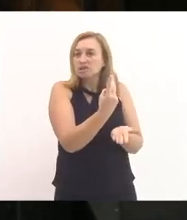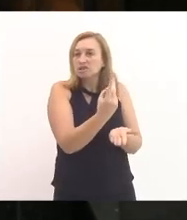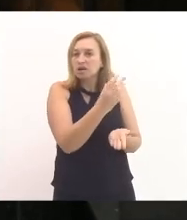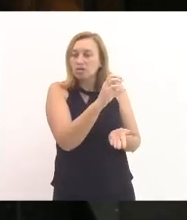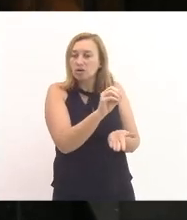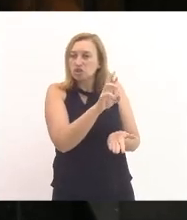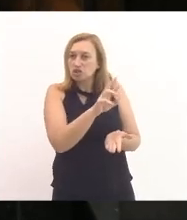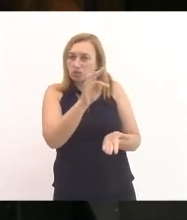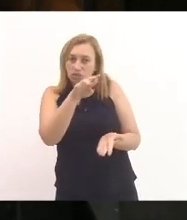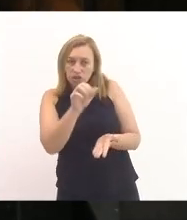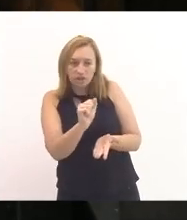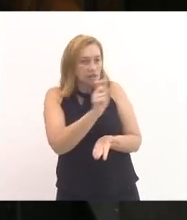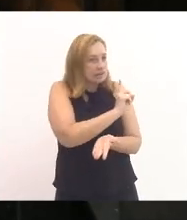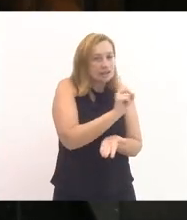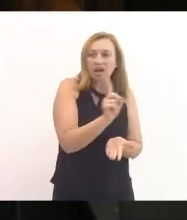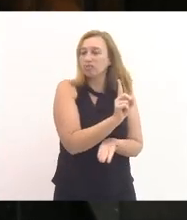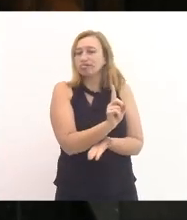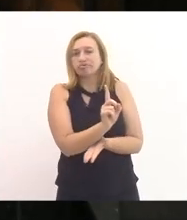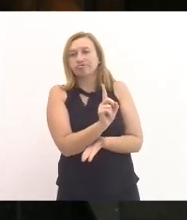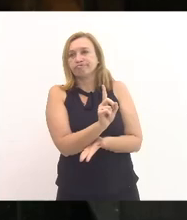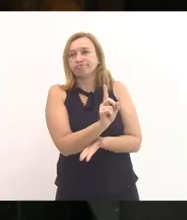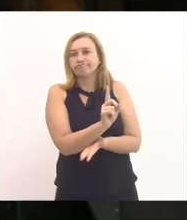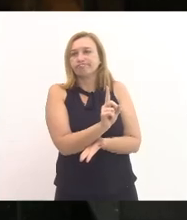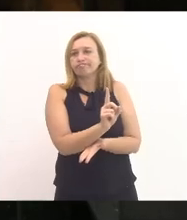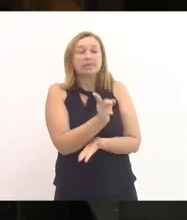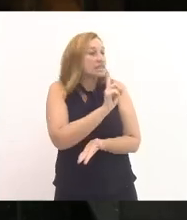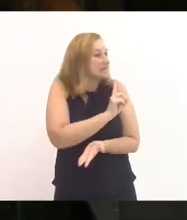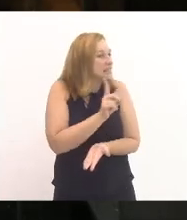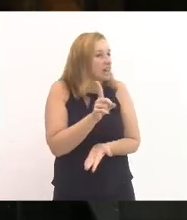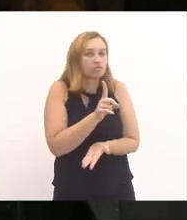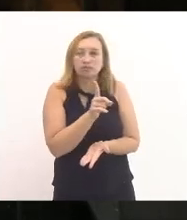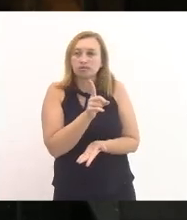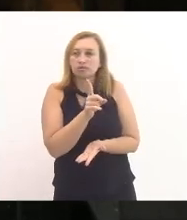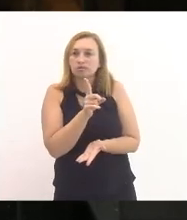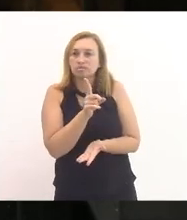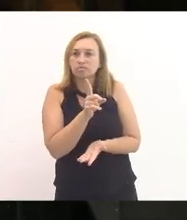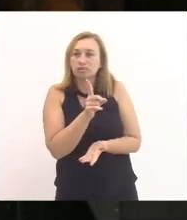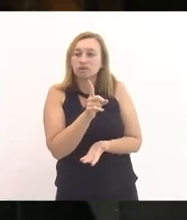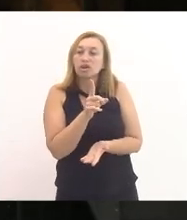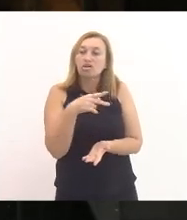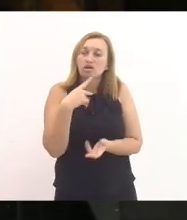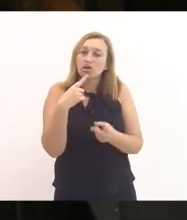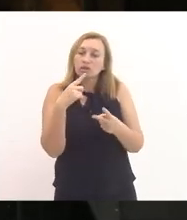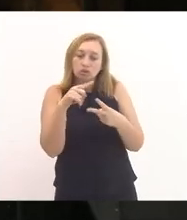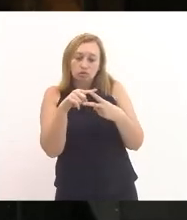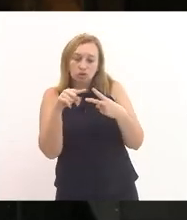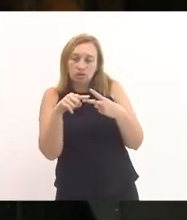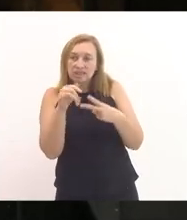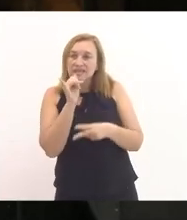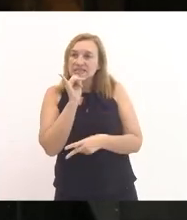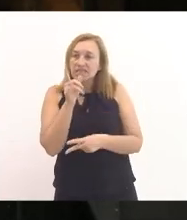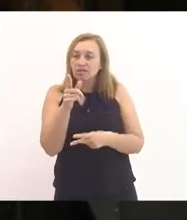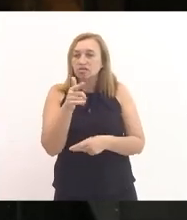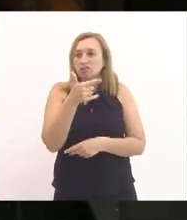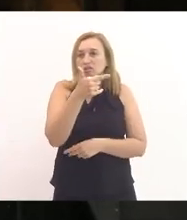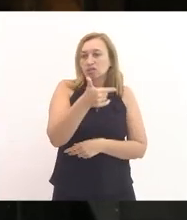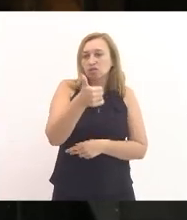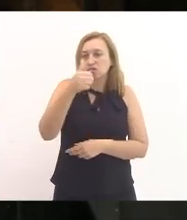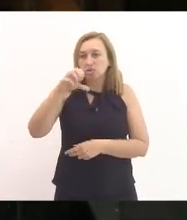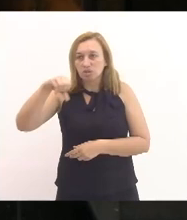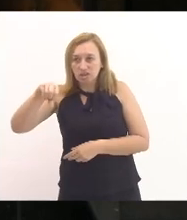corregedoria equívoco não está não está Vou citar dois exemplos desde